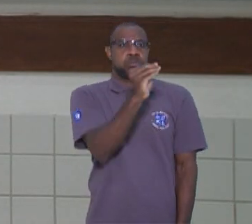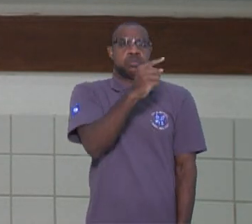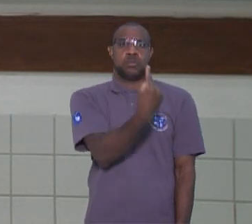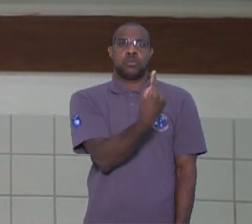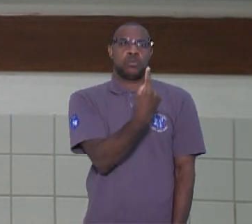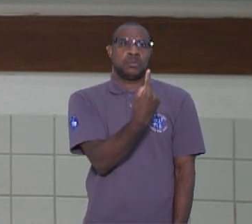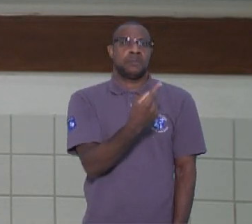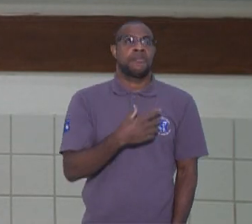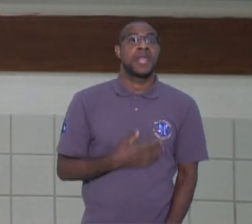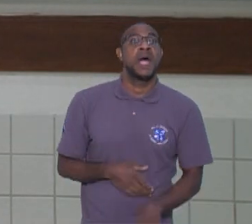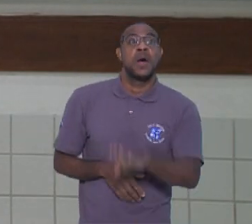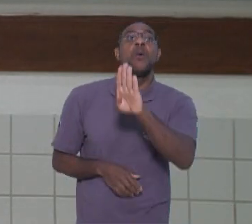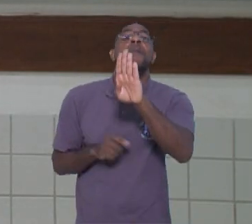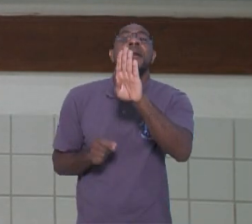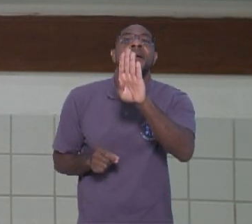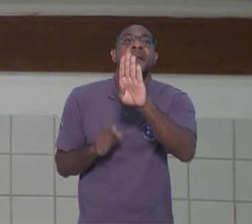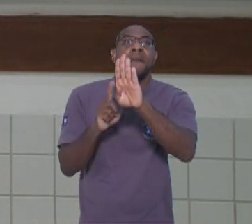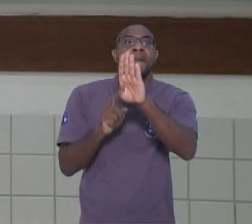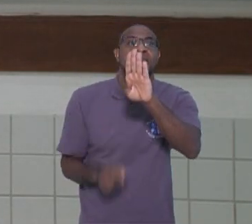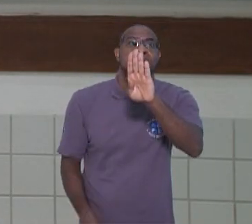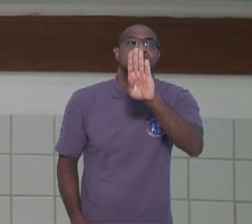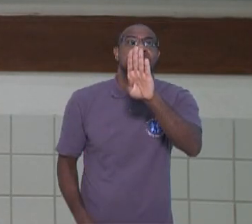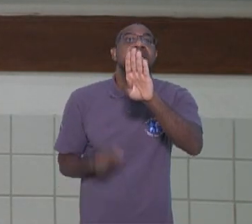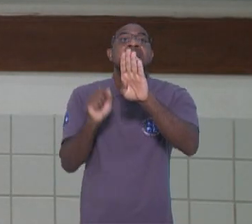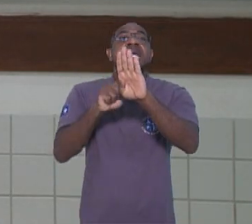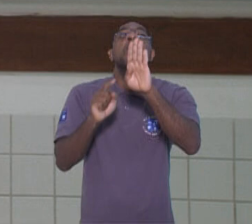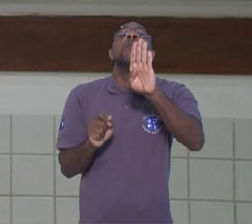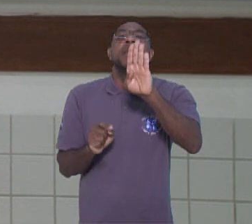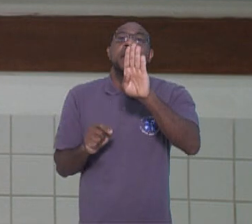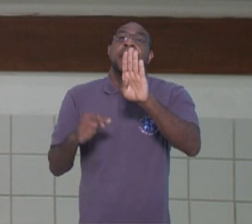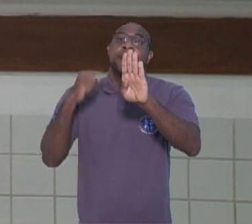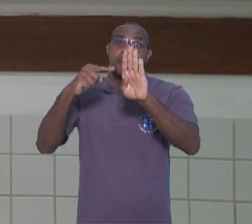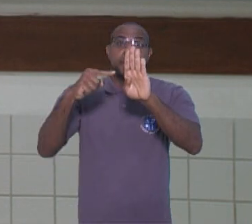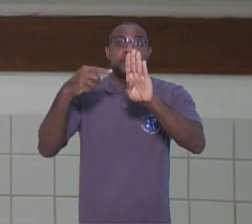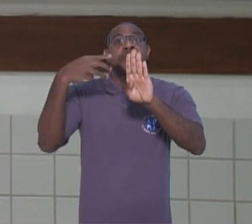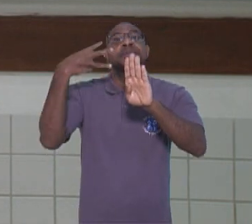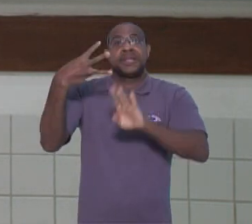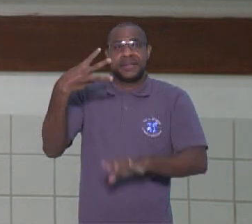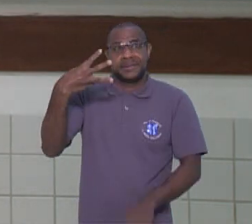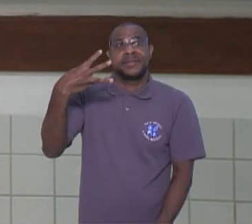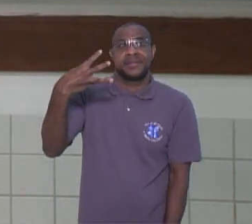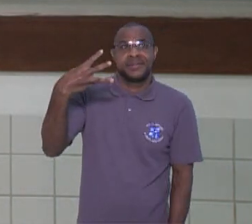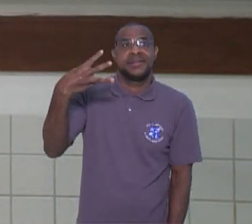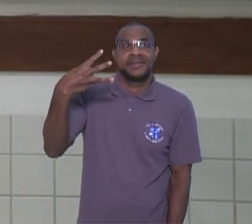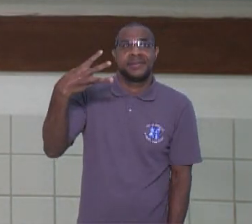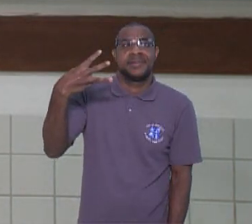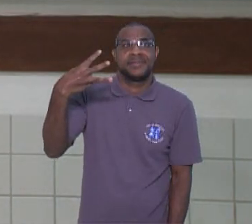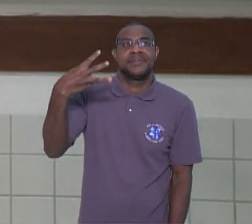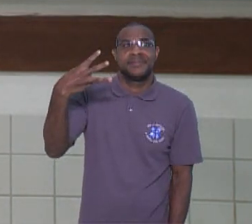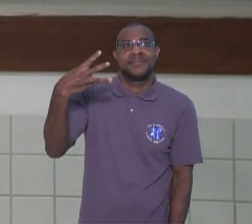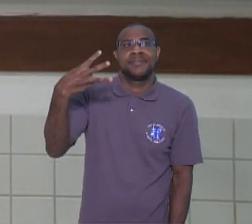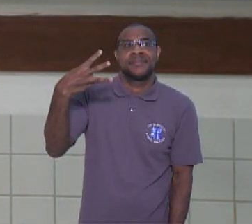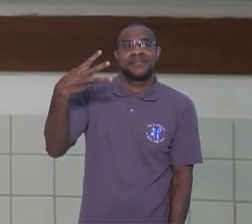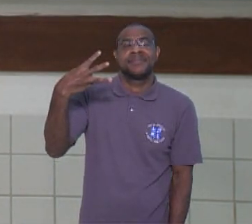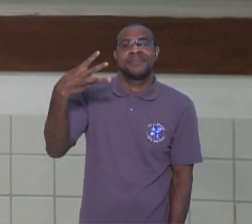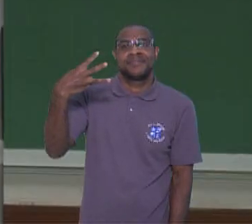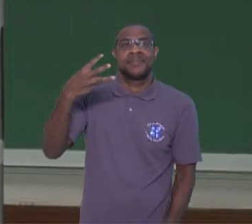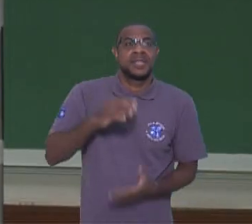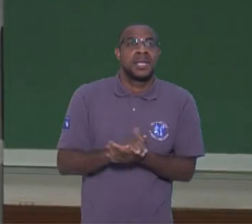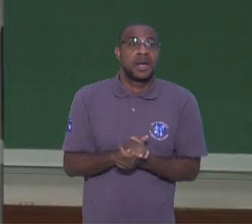bx, mas no nosso caso ali é o menos 3. Certo? Ah, uma coisa muito